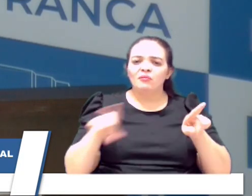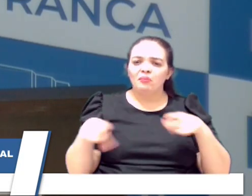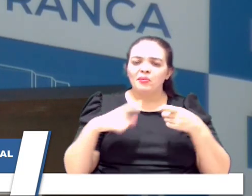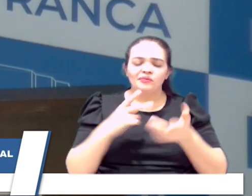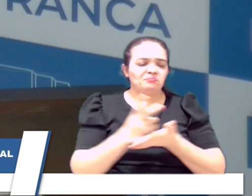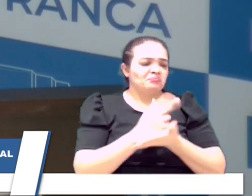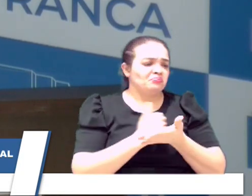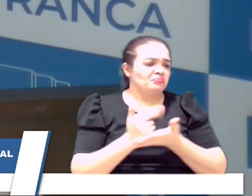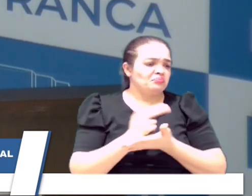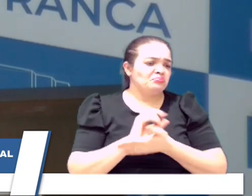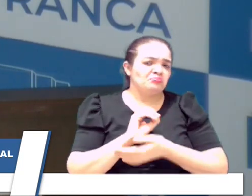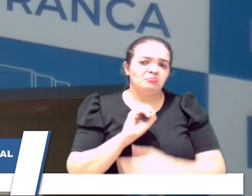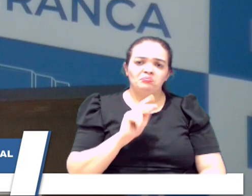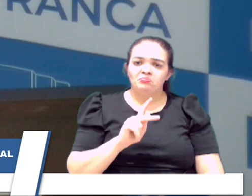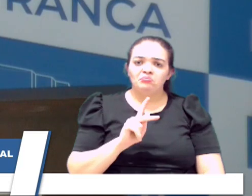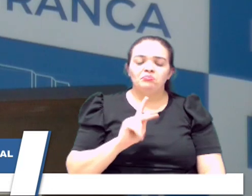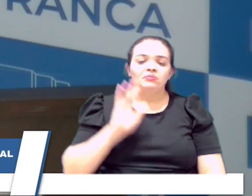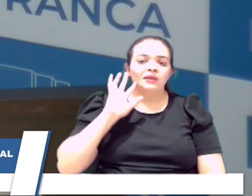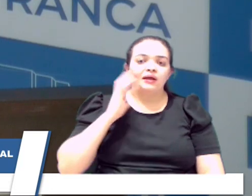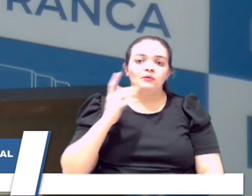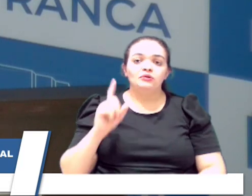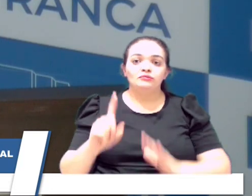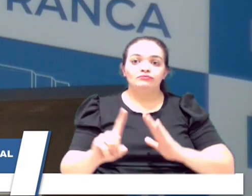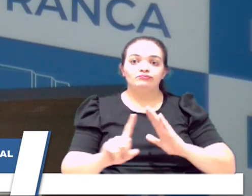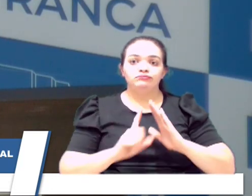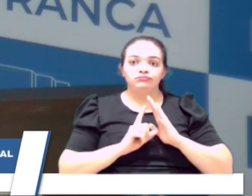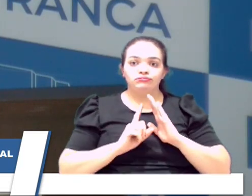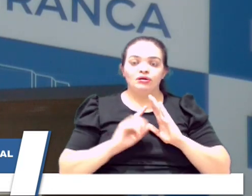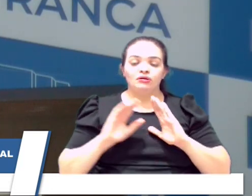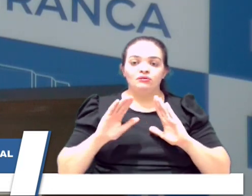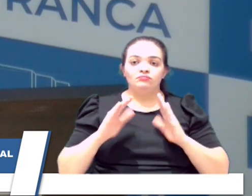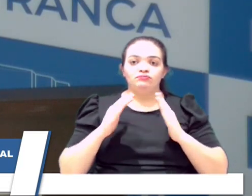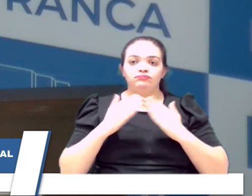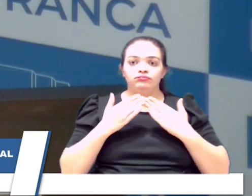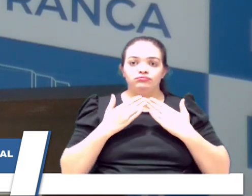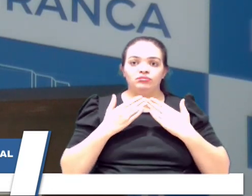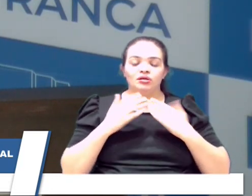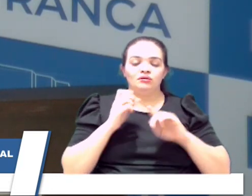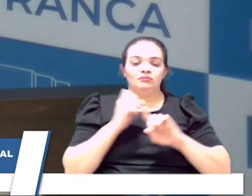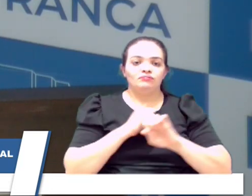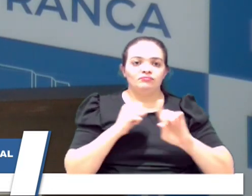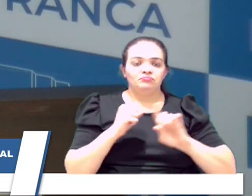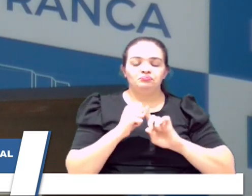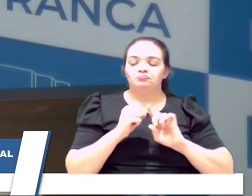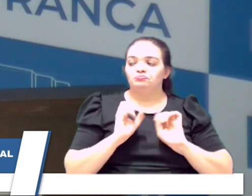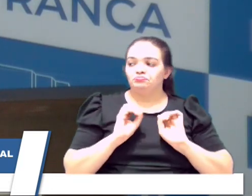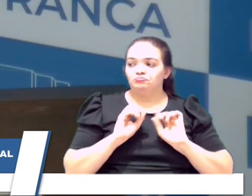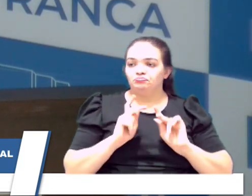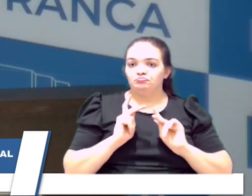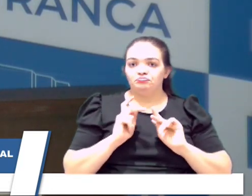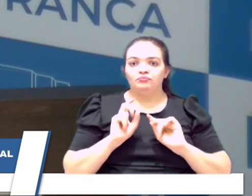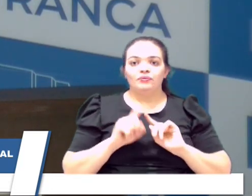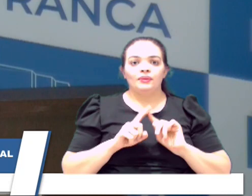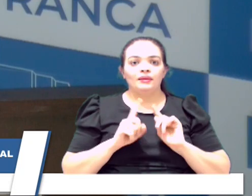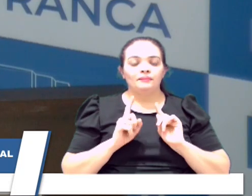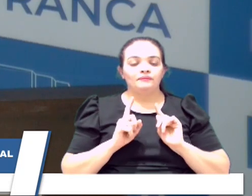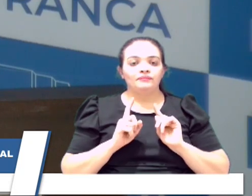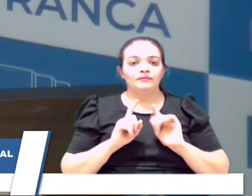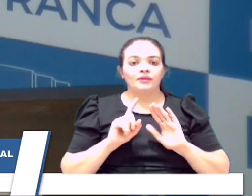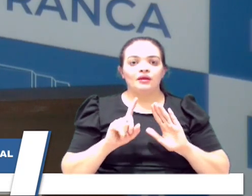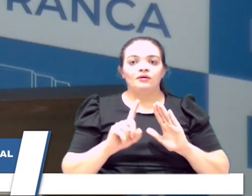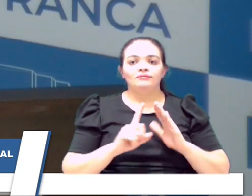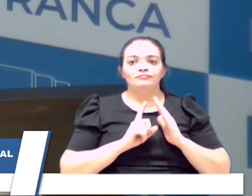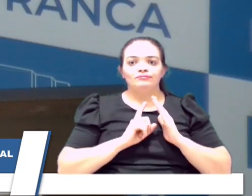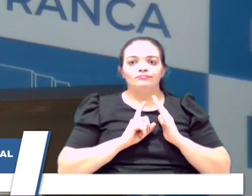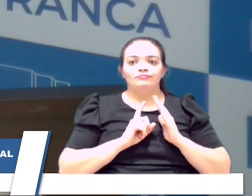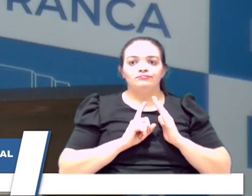beleza. Chegou o lockdown, teve isolamento social e estava de boa. Só que o isolamento estava me deixando